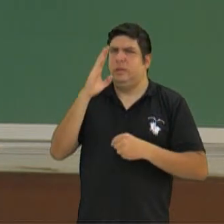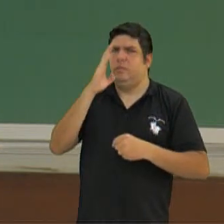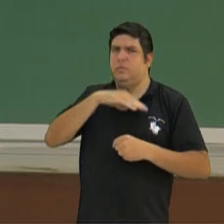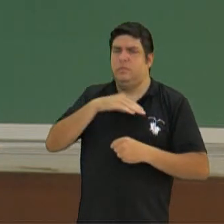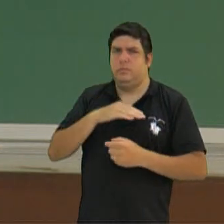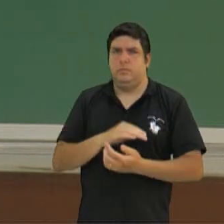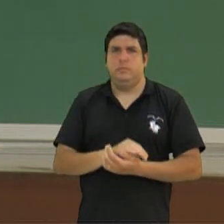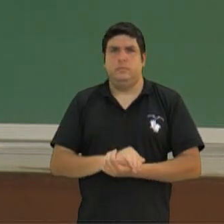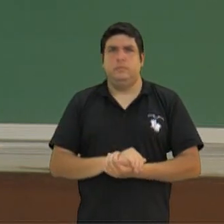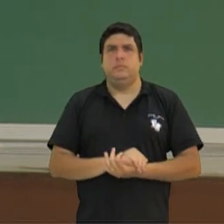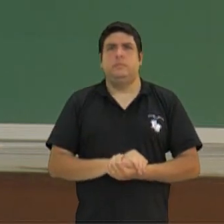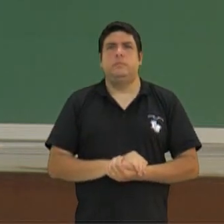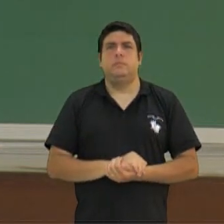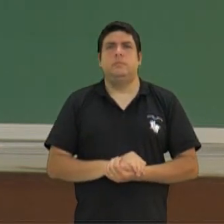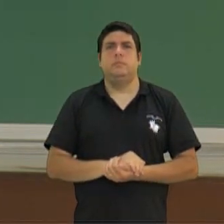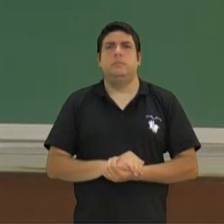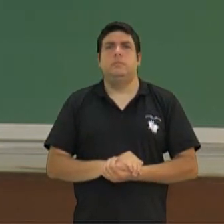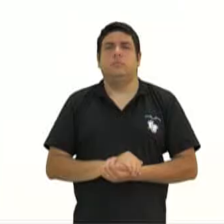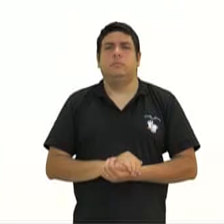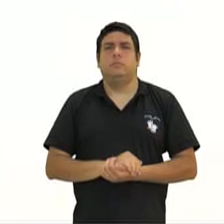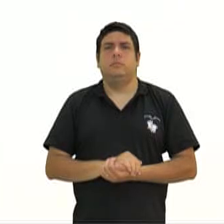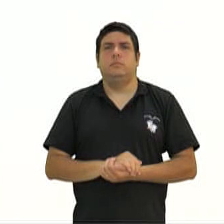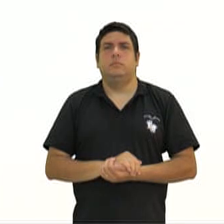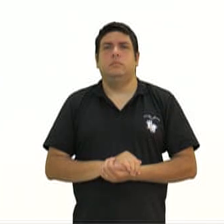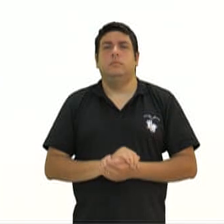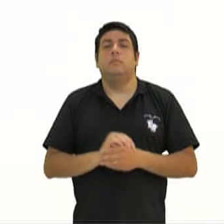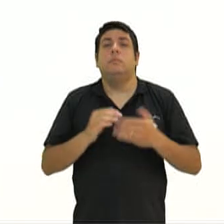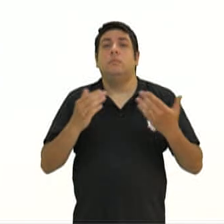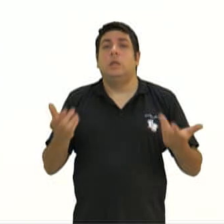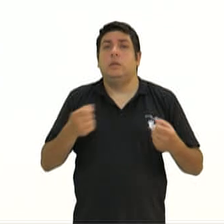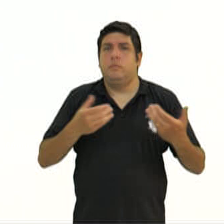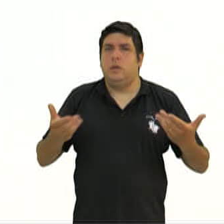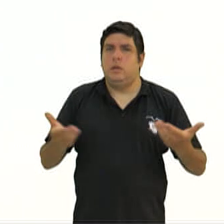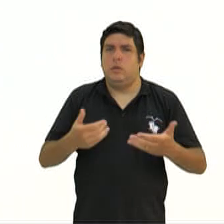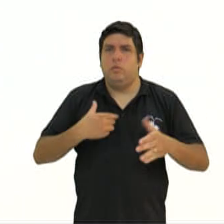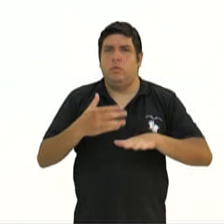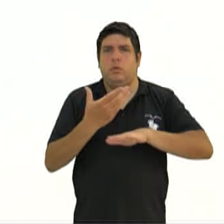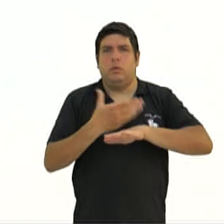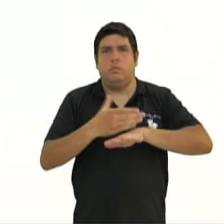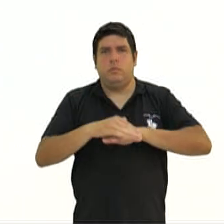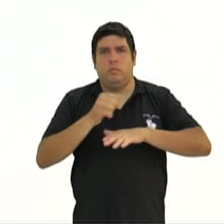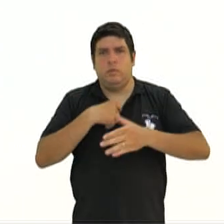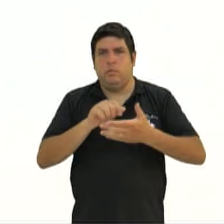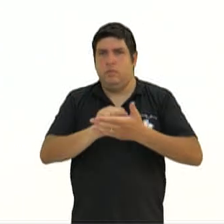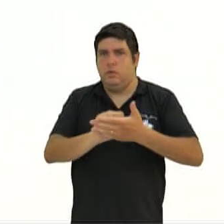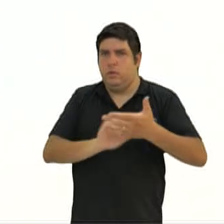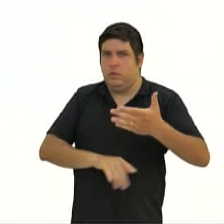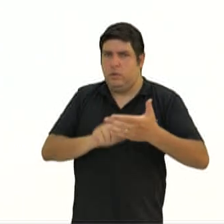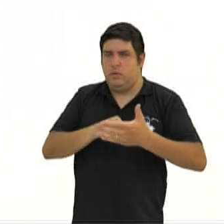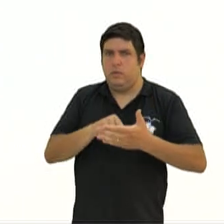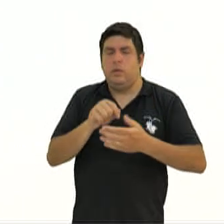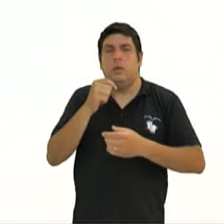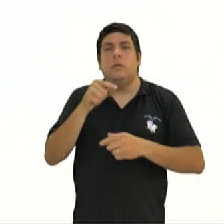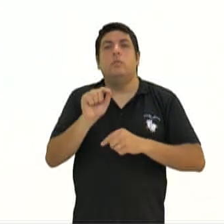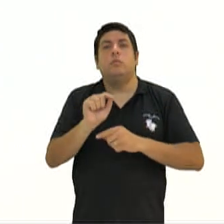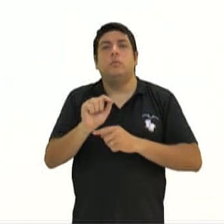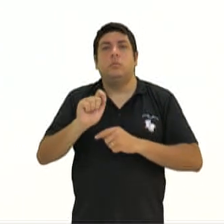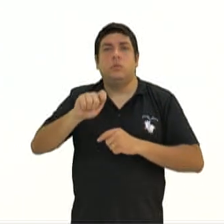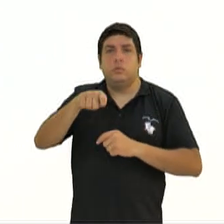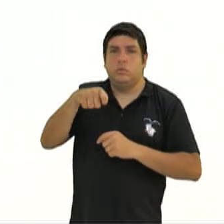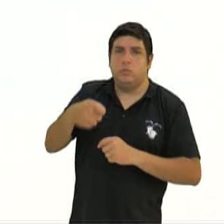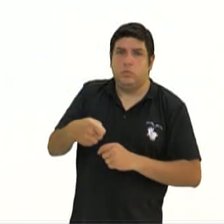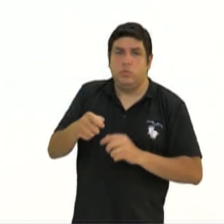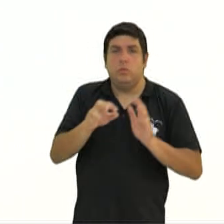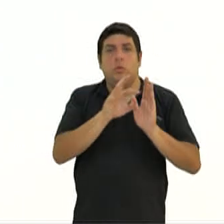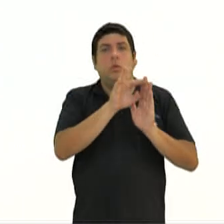ok? Beleza. Sendo assim, vamos praticar agora um pouco de algumas atividades acerca